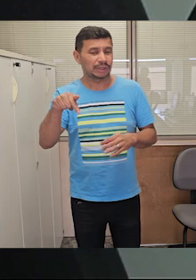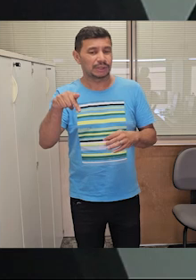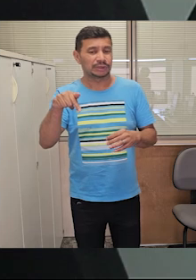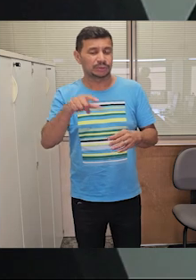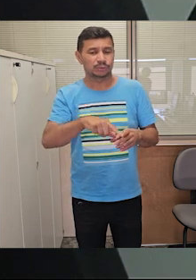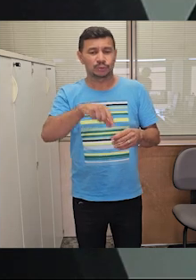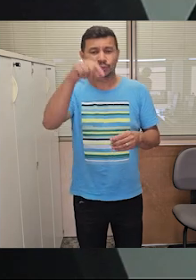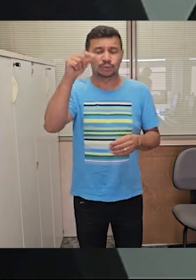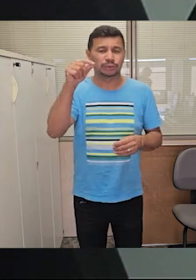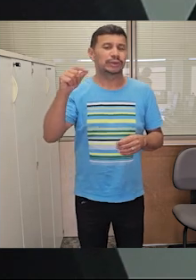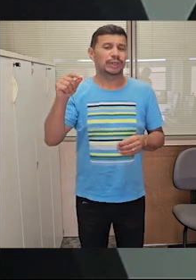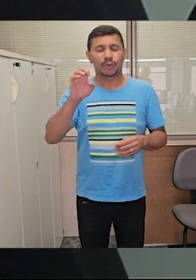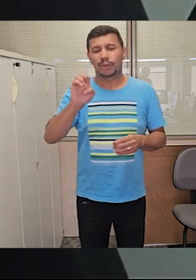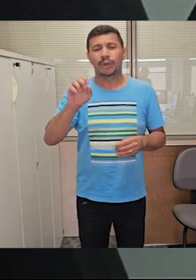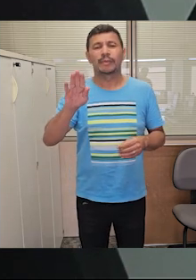eleito presidente.